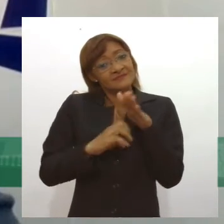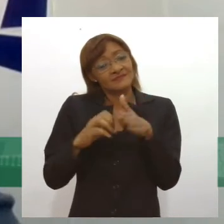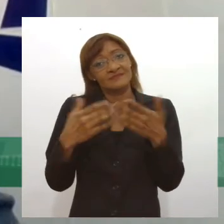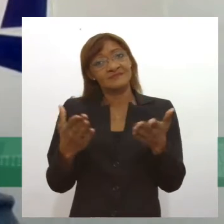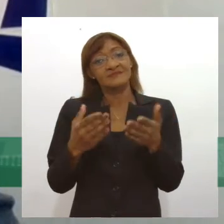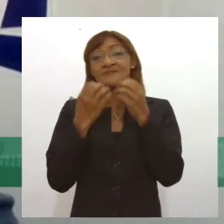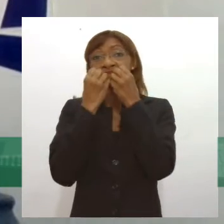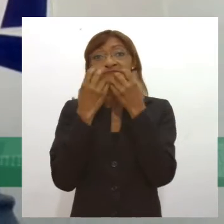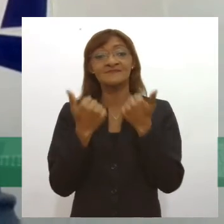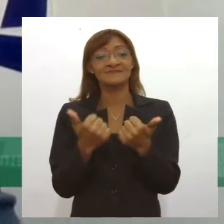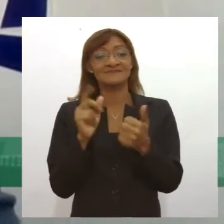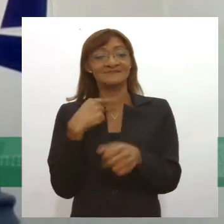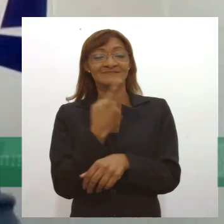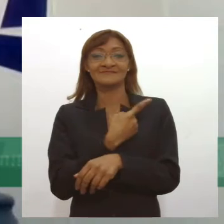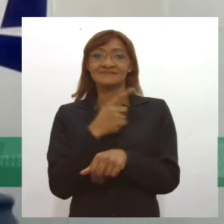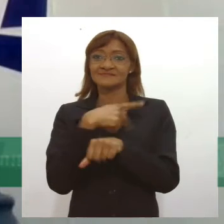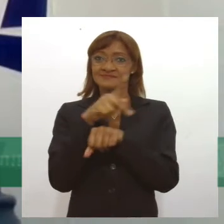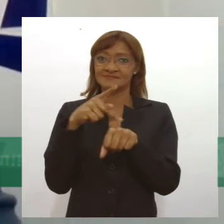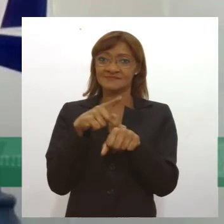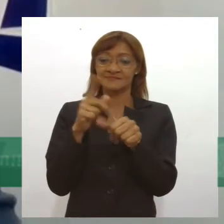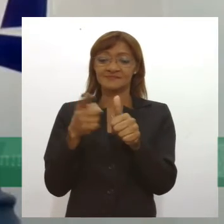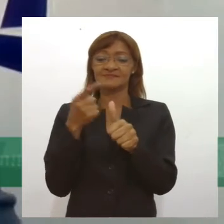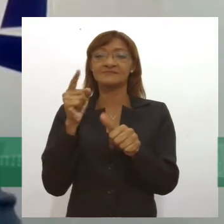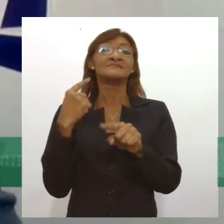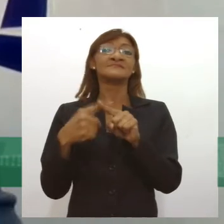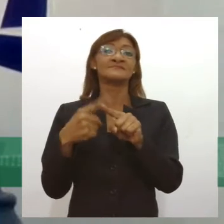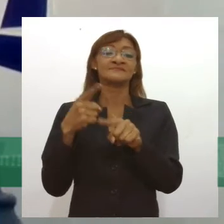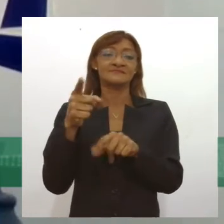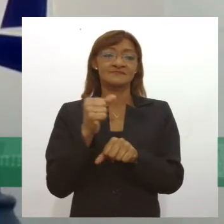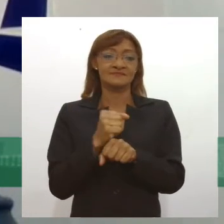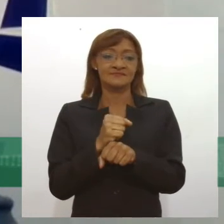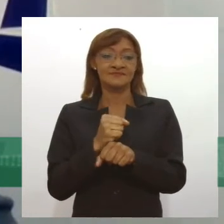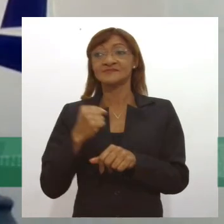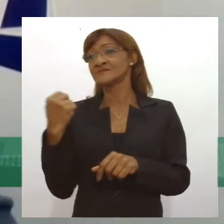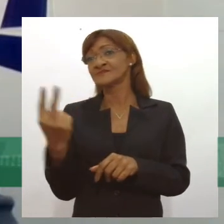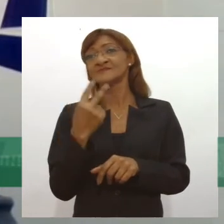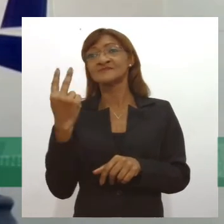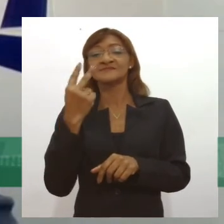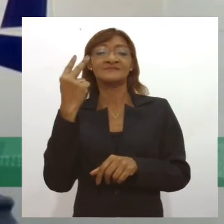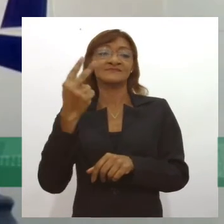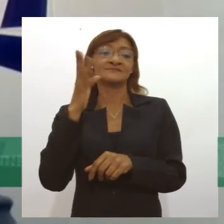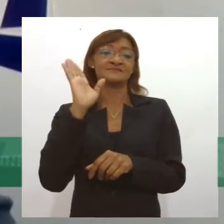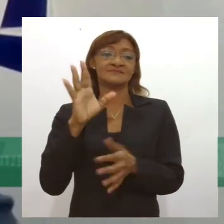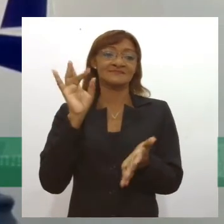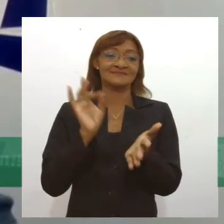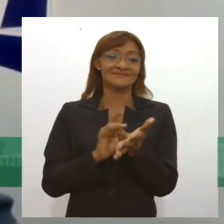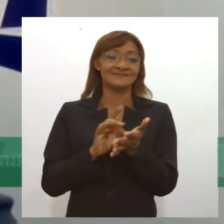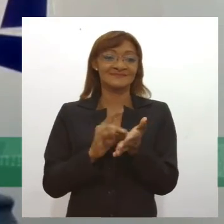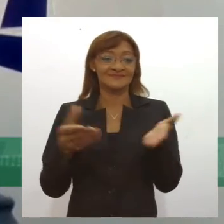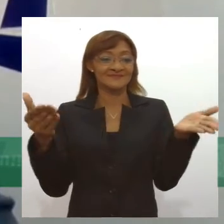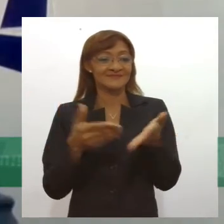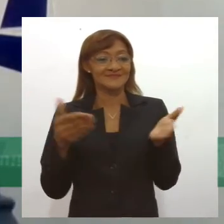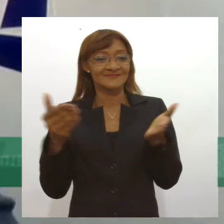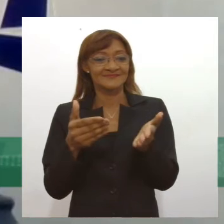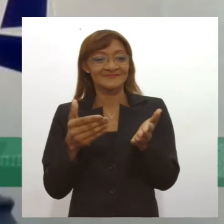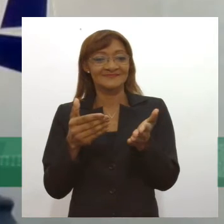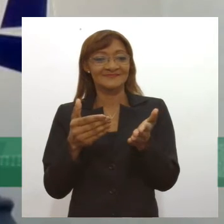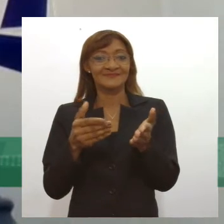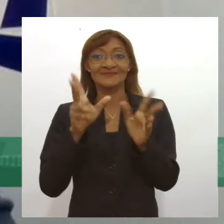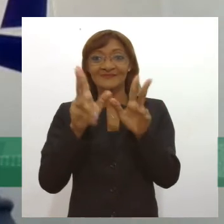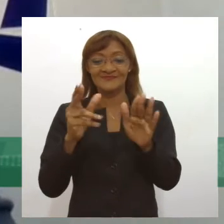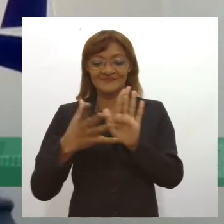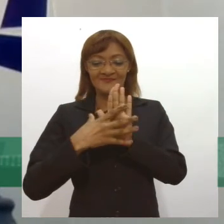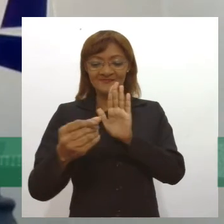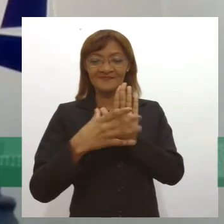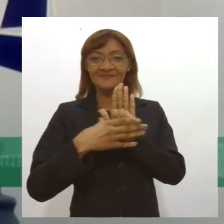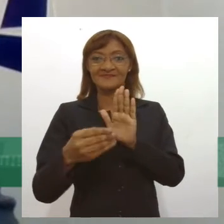para o nosso país. Primeiro porque estão reconhecendo na definição de startup um negócio chamado modelo de negócio.